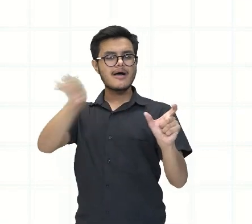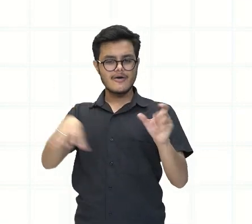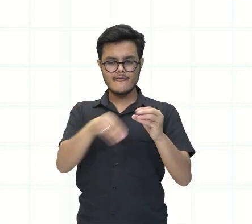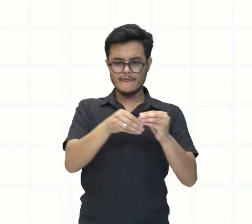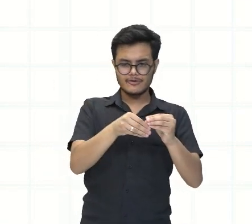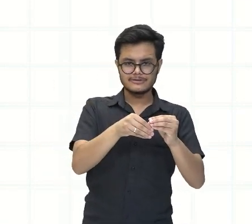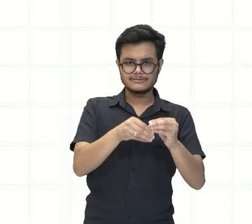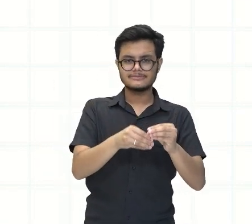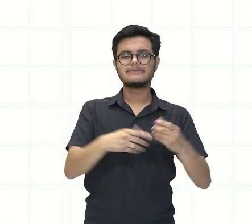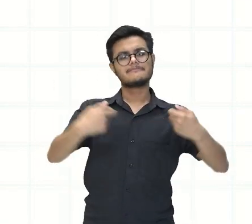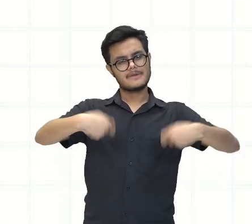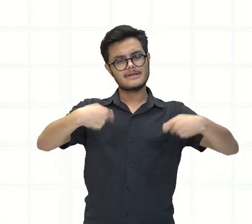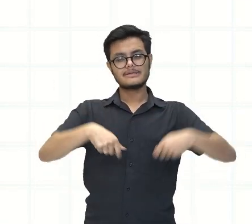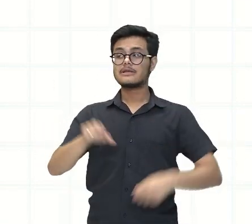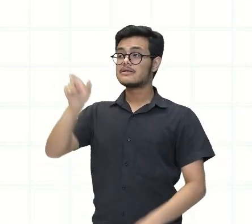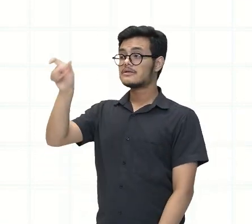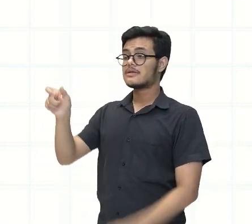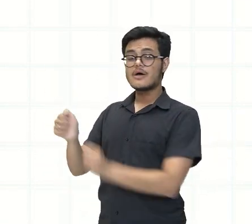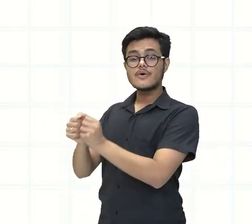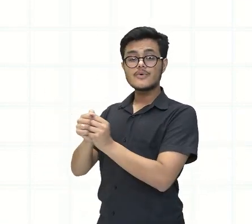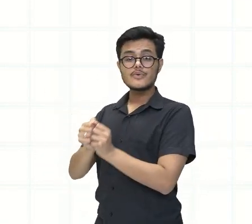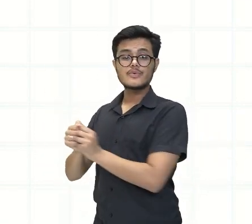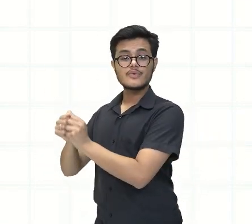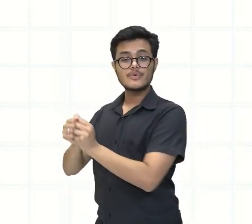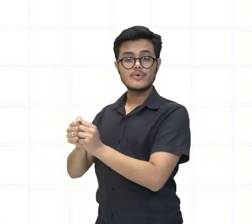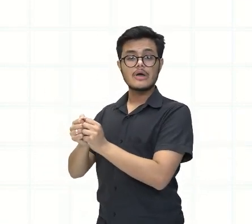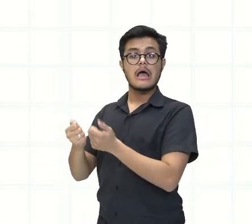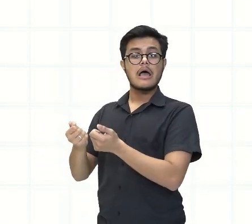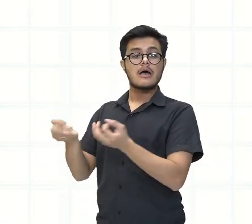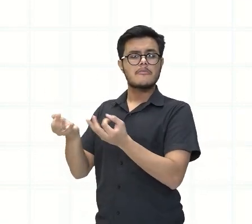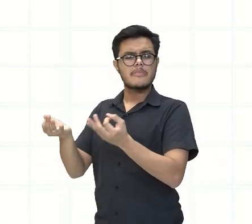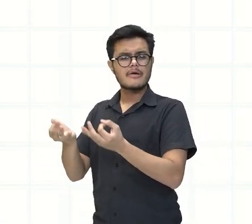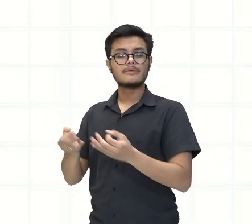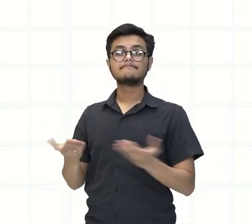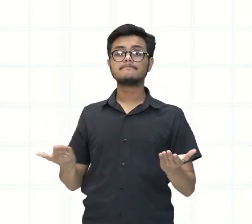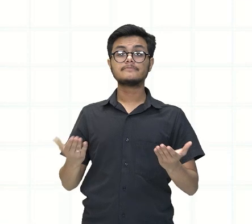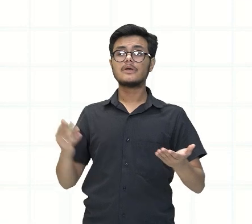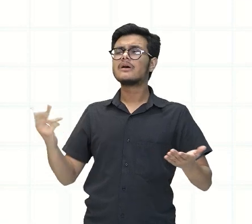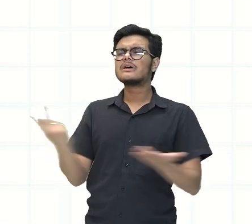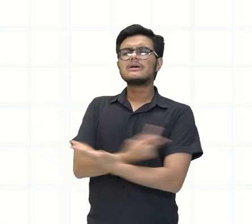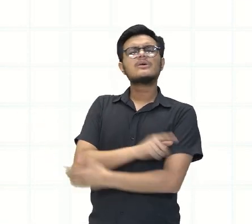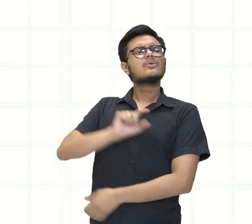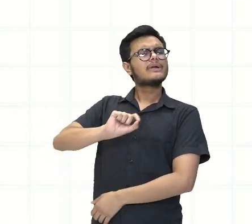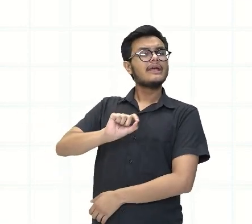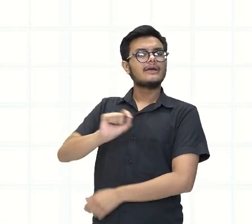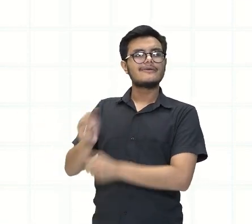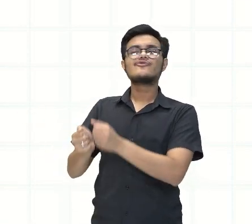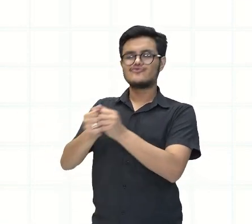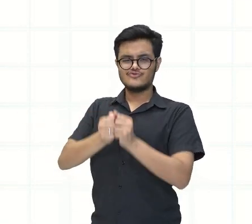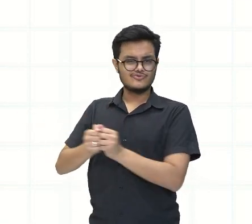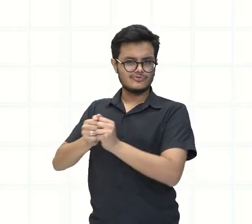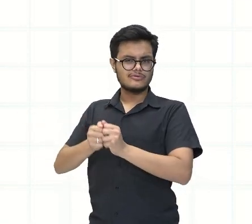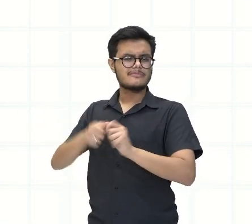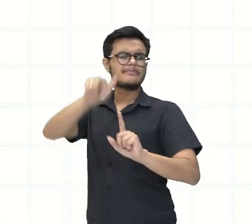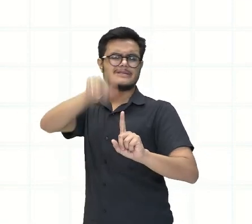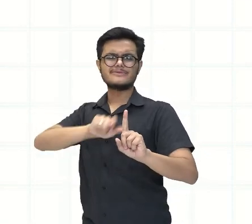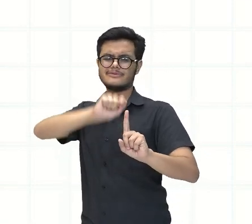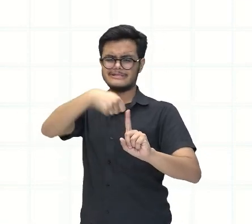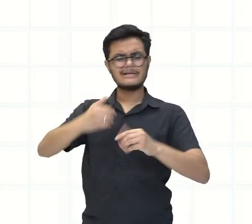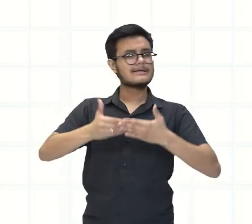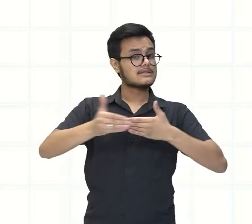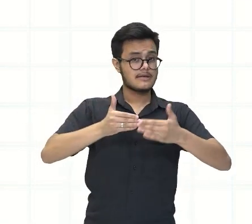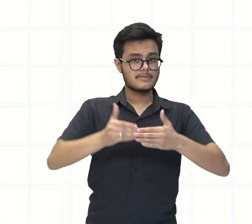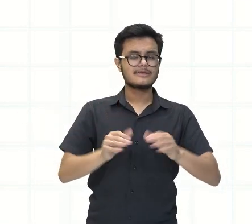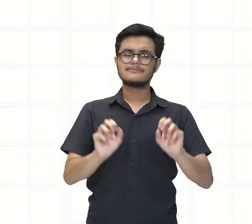em minha companhia. Aqui, o que é mais importante é a ação dele de estar na companhia de alguém. Ok? Então, eu sempre